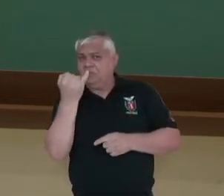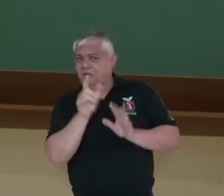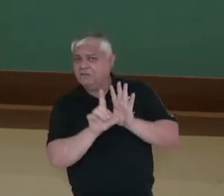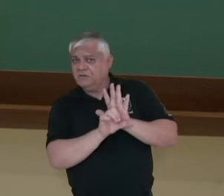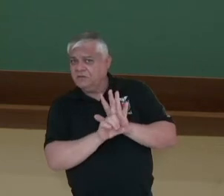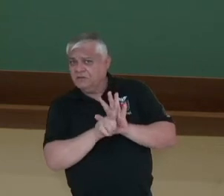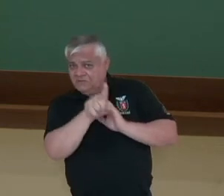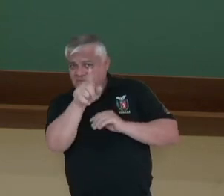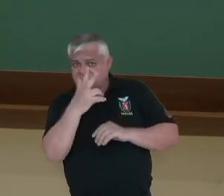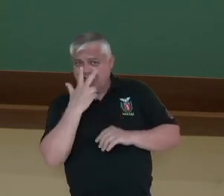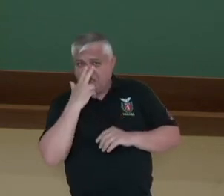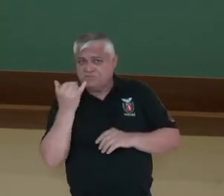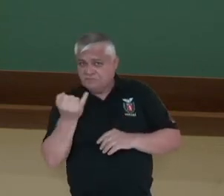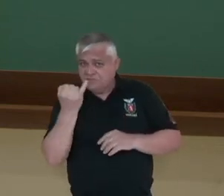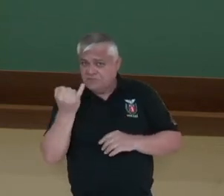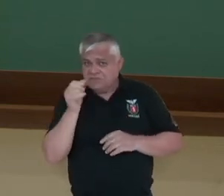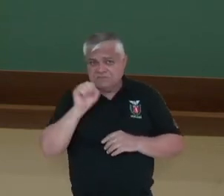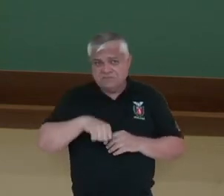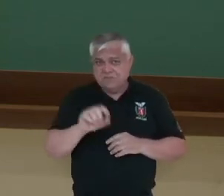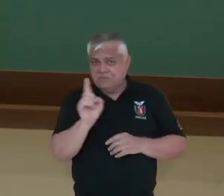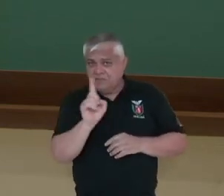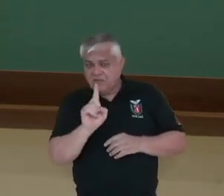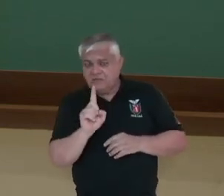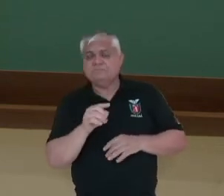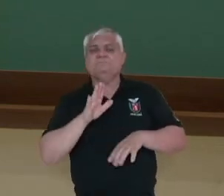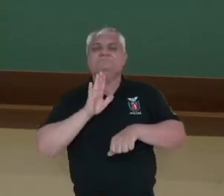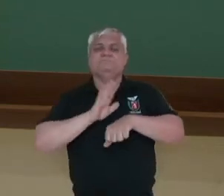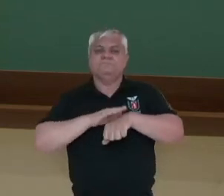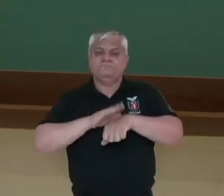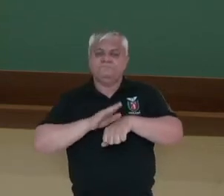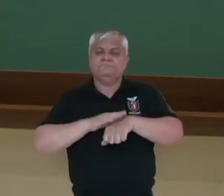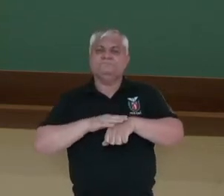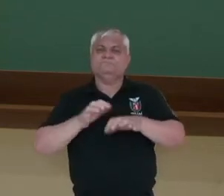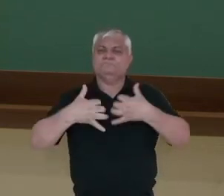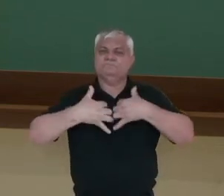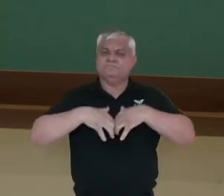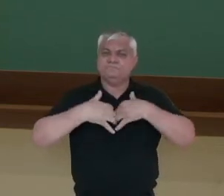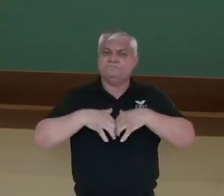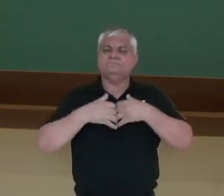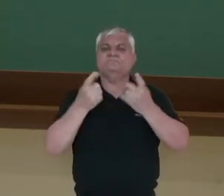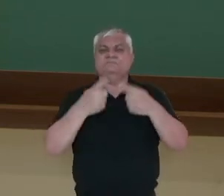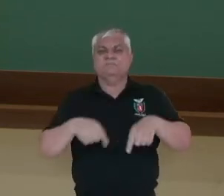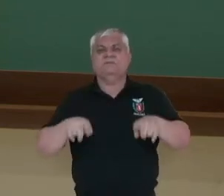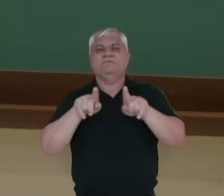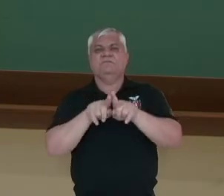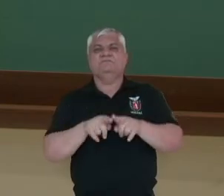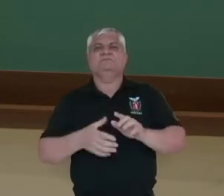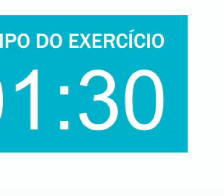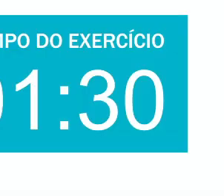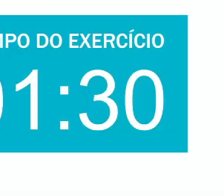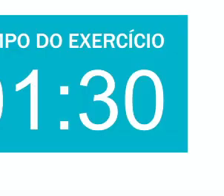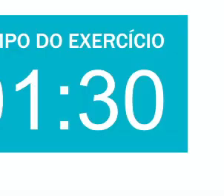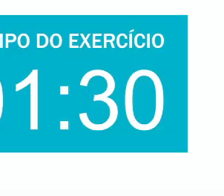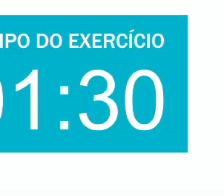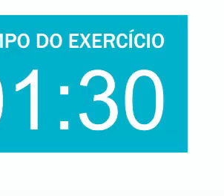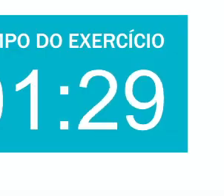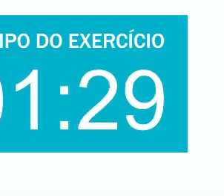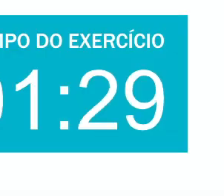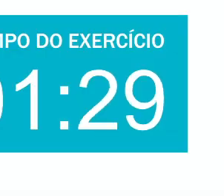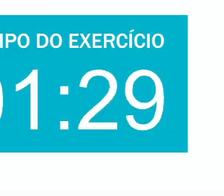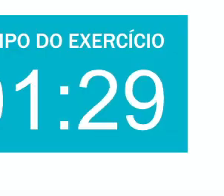você acha essa lei importante ou não. Vou deixar uns minutinhos para vocês pensarem e a gente já retorna.